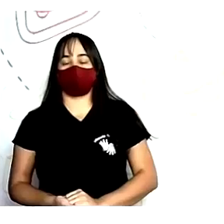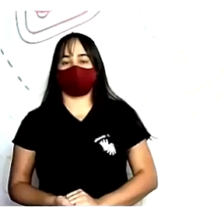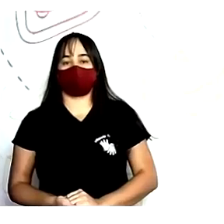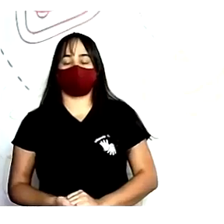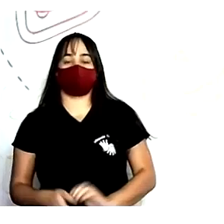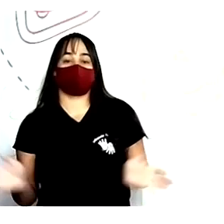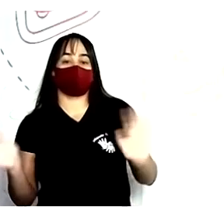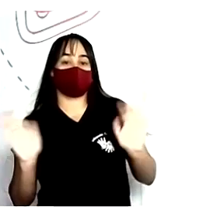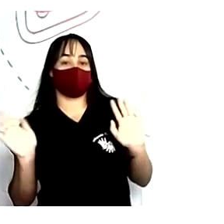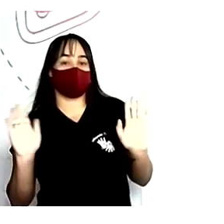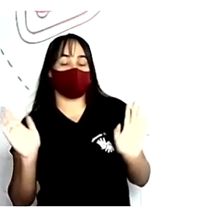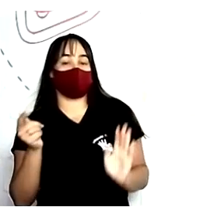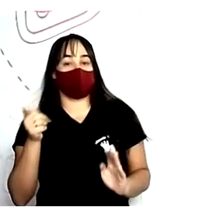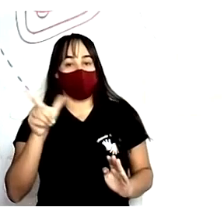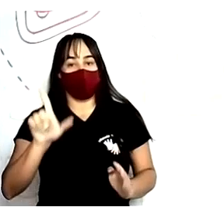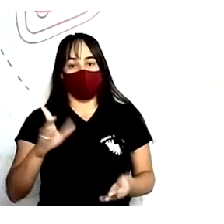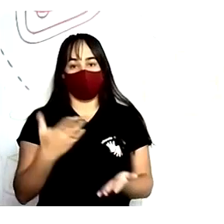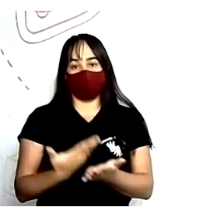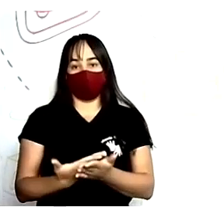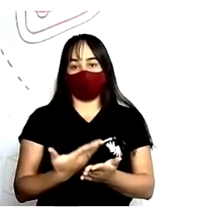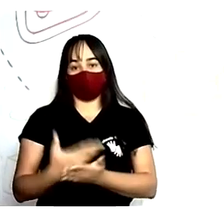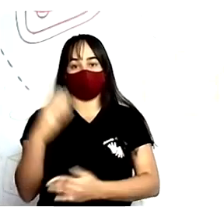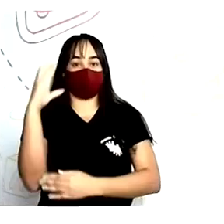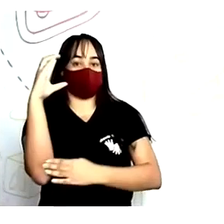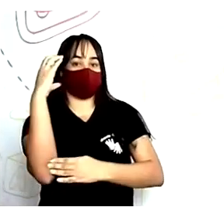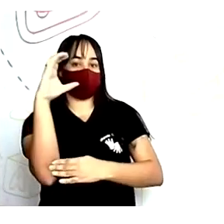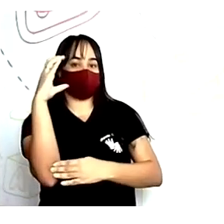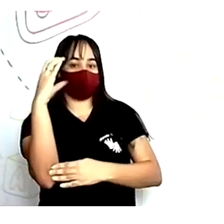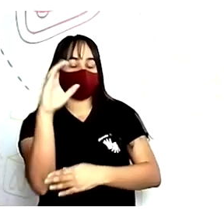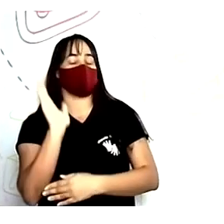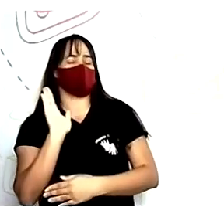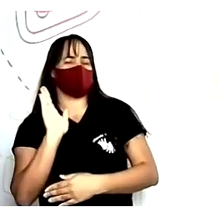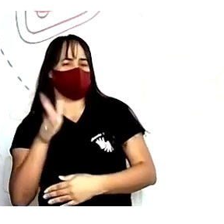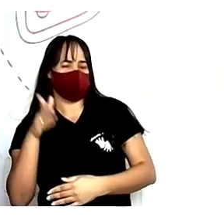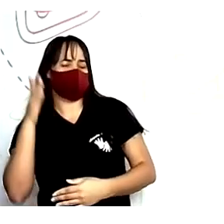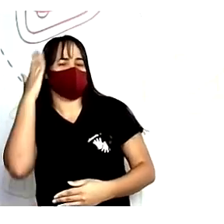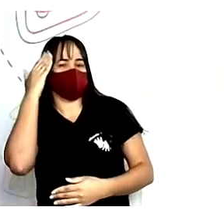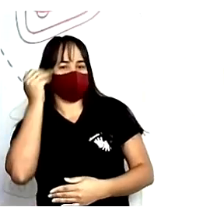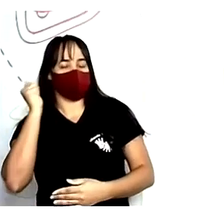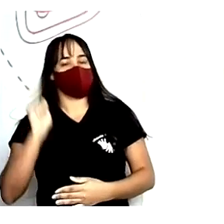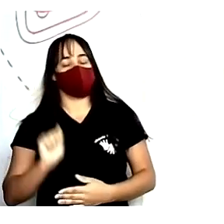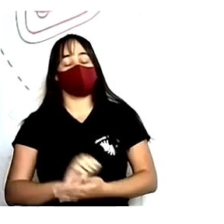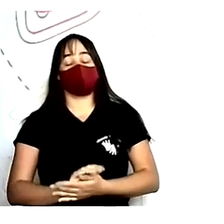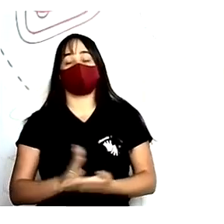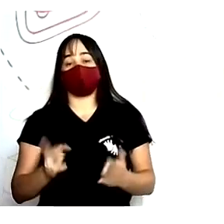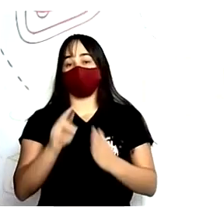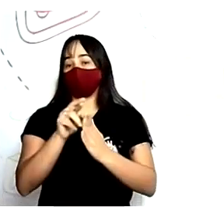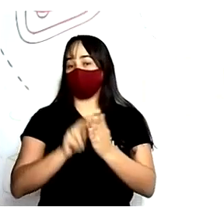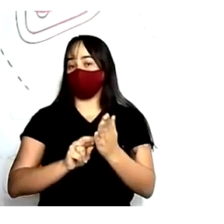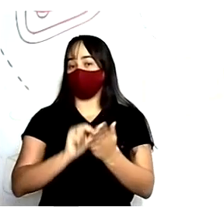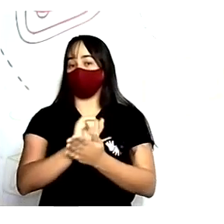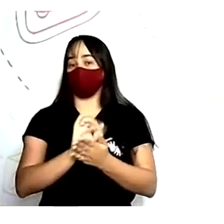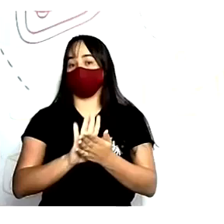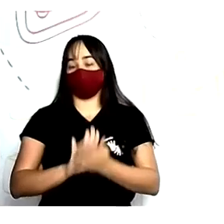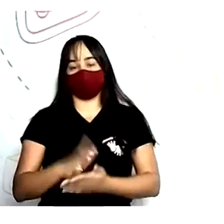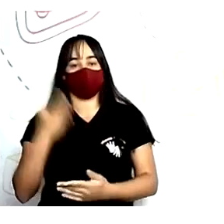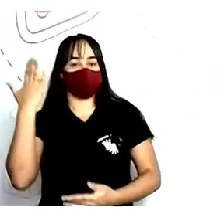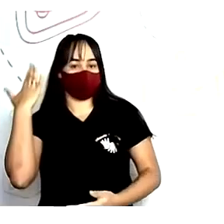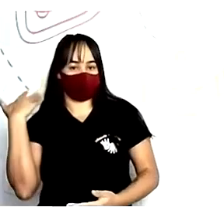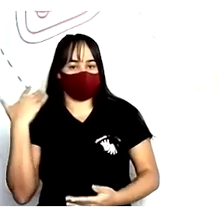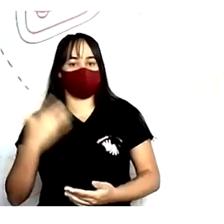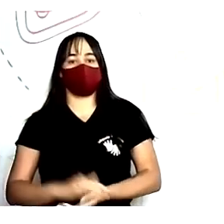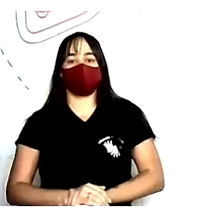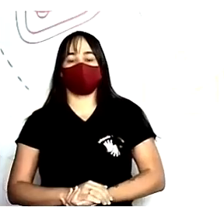E aí galera, vamos para mais uma aula de ciências. Como já é de costume nosso, vamos estar corrigindo os exercícios passados na